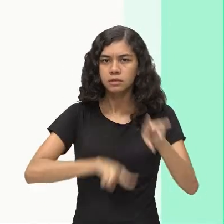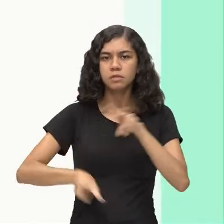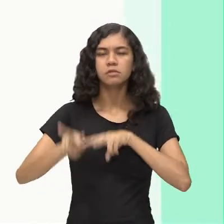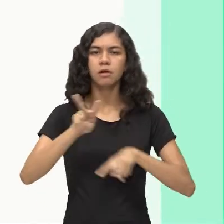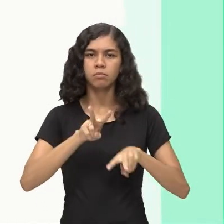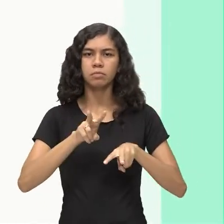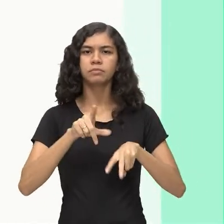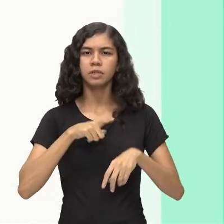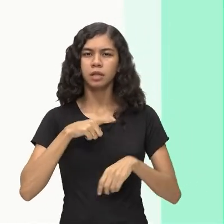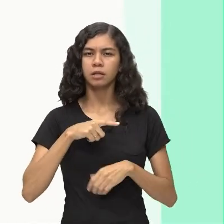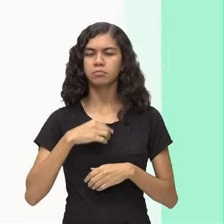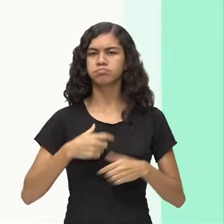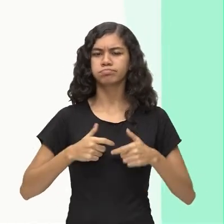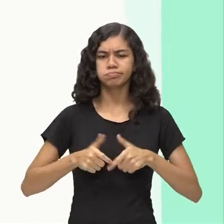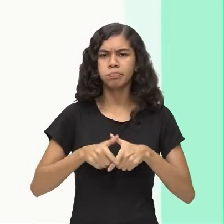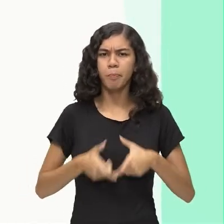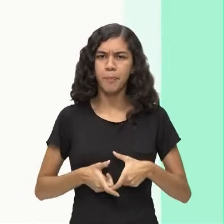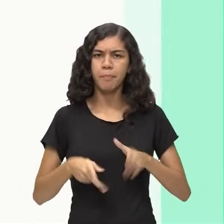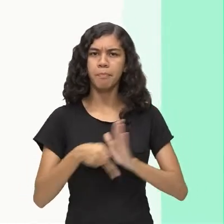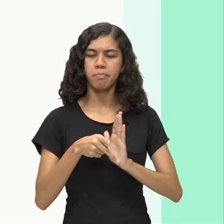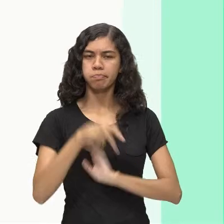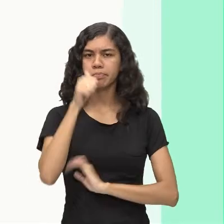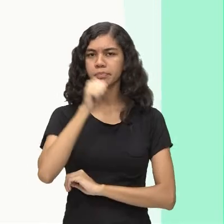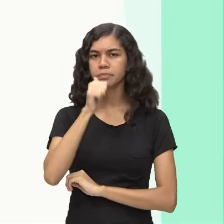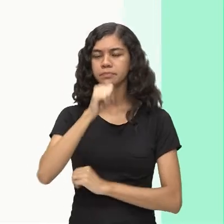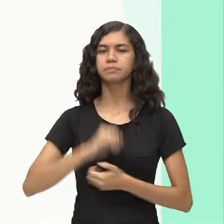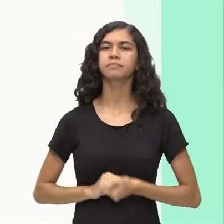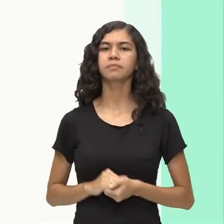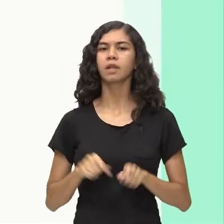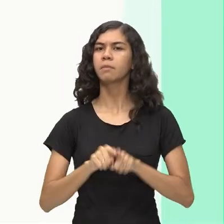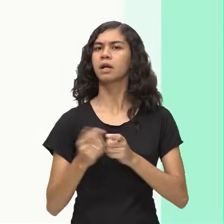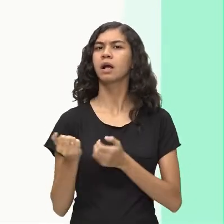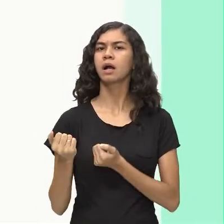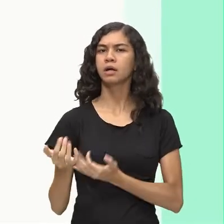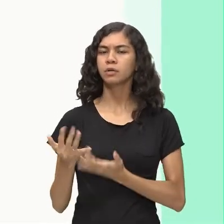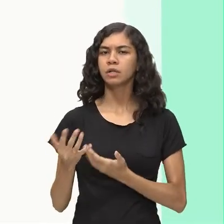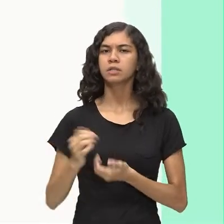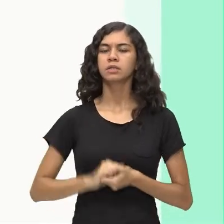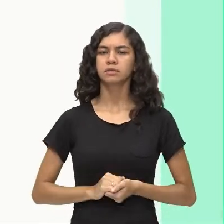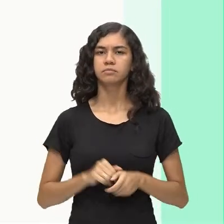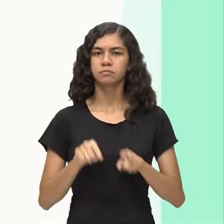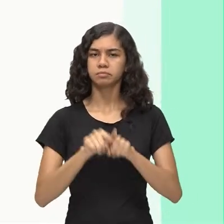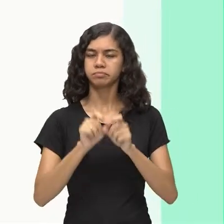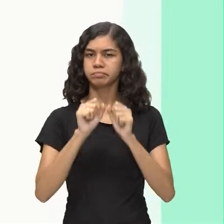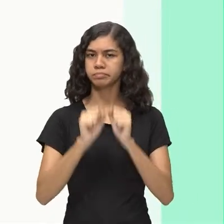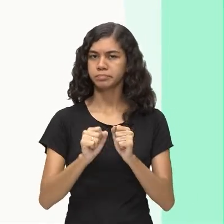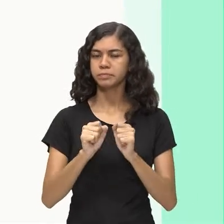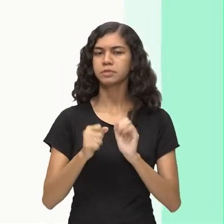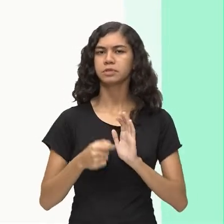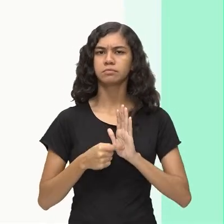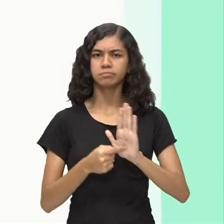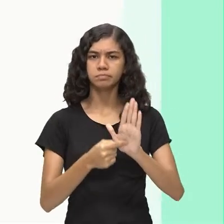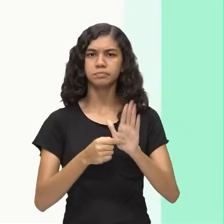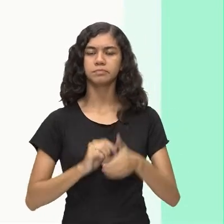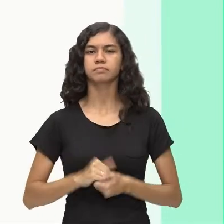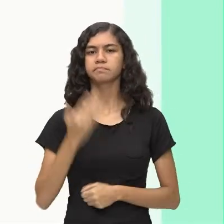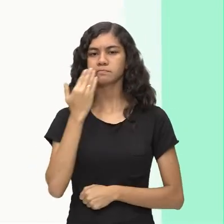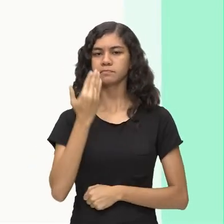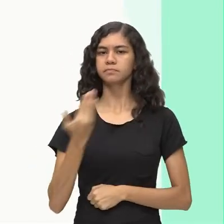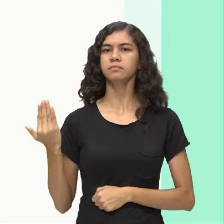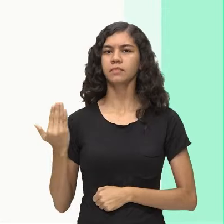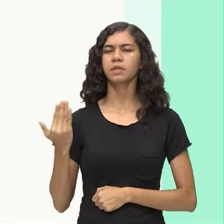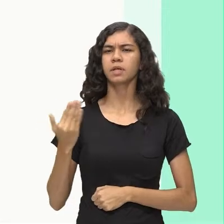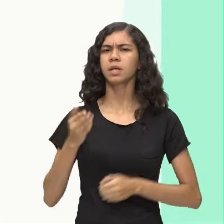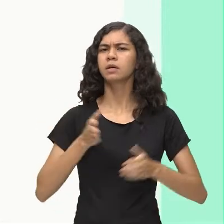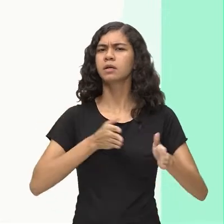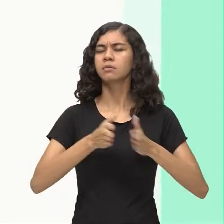em mulheres, sobretudo em adolescentes, tem resolução espontânea pelo próprio organismo, por um período aproximado